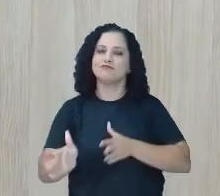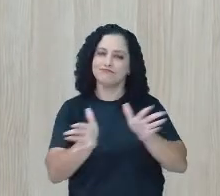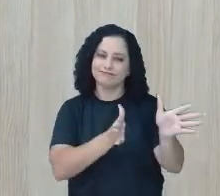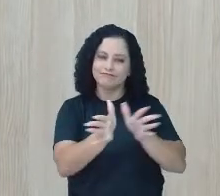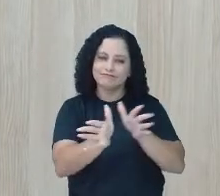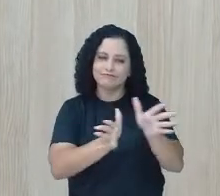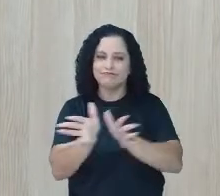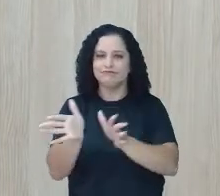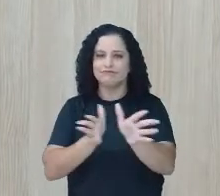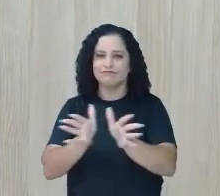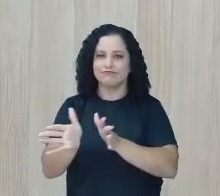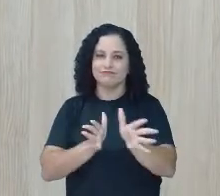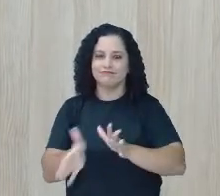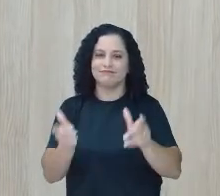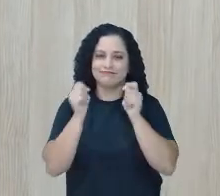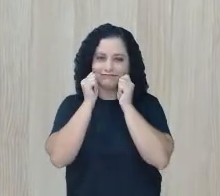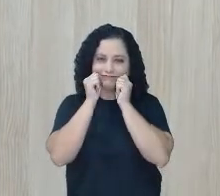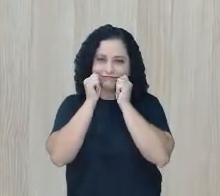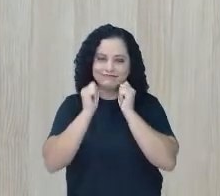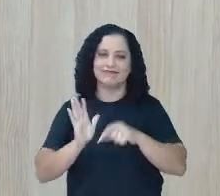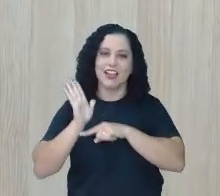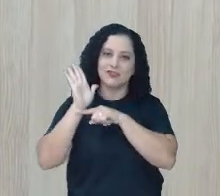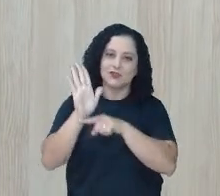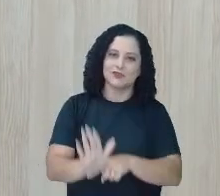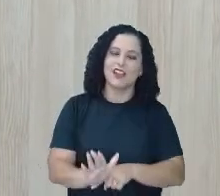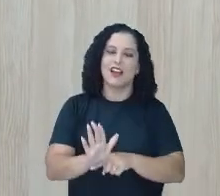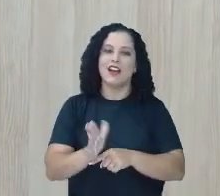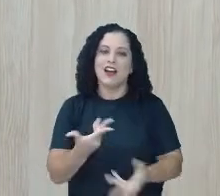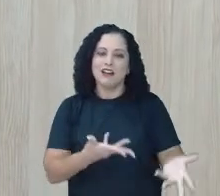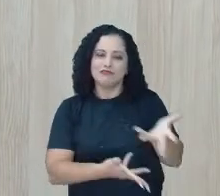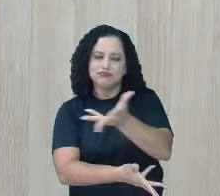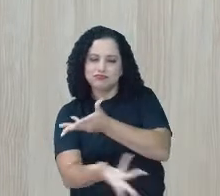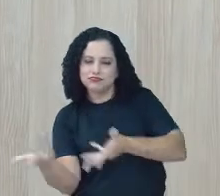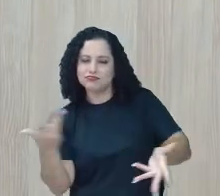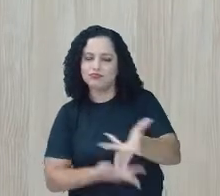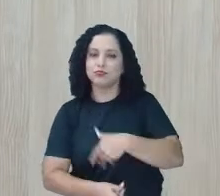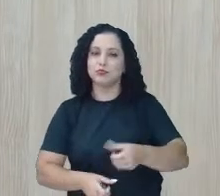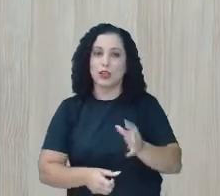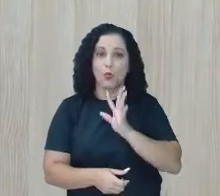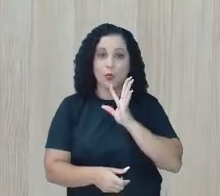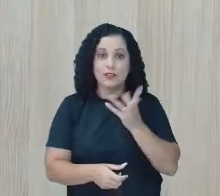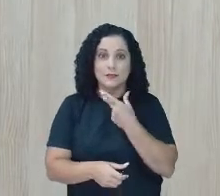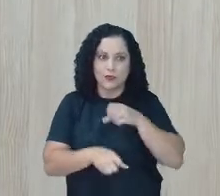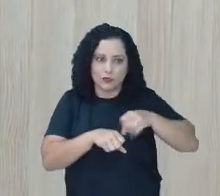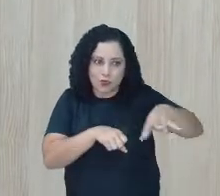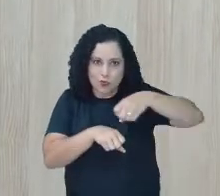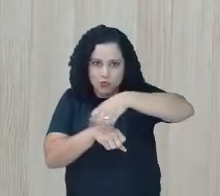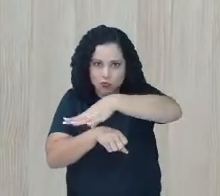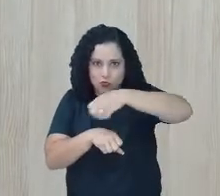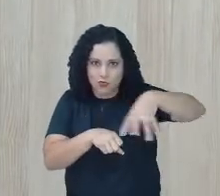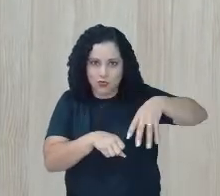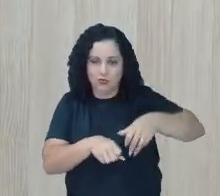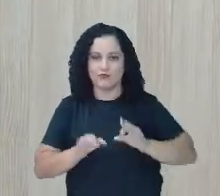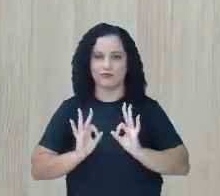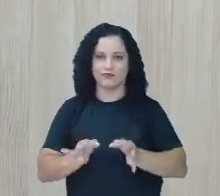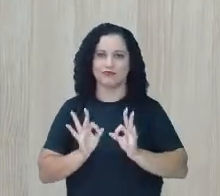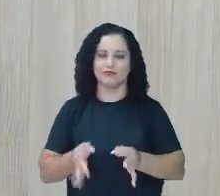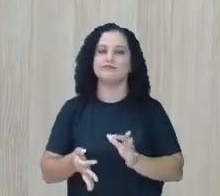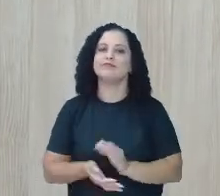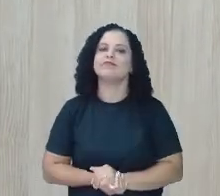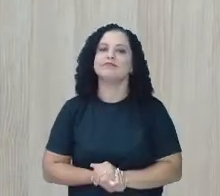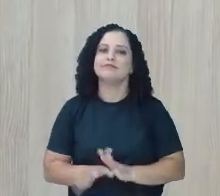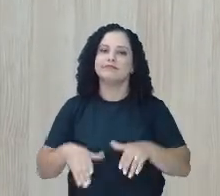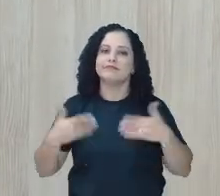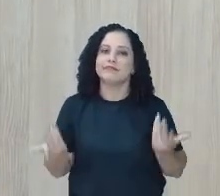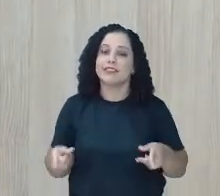de sinais, né? Muito fofa, ajudando a gente aqui a transmitir um pouquinho de conhecimento para vocês também, tá certo? Então, né,